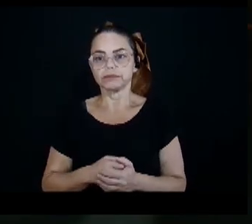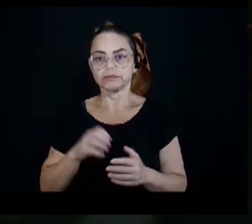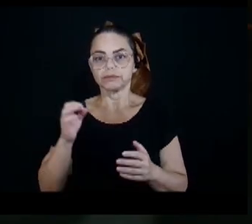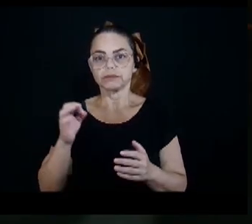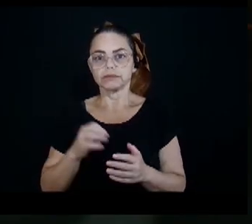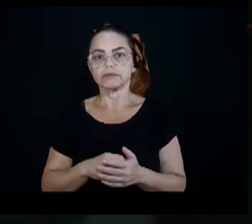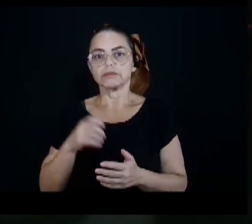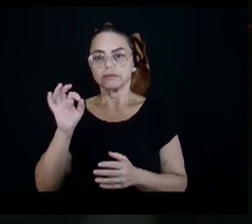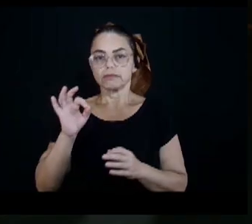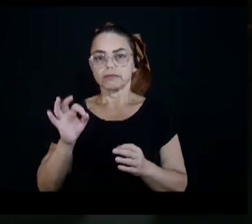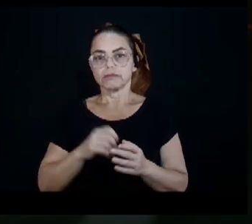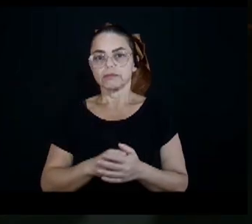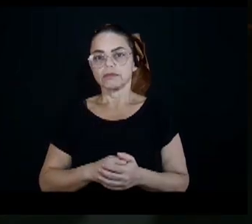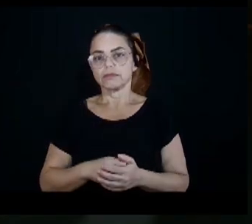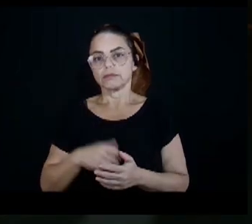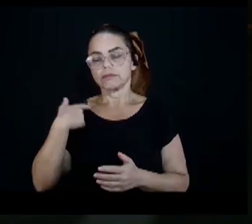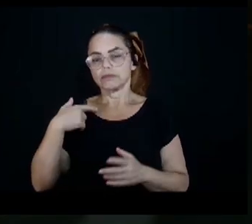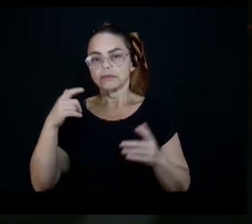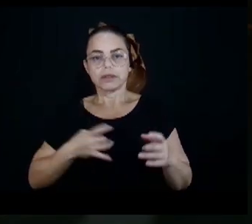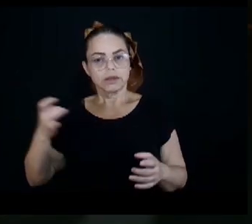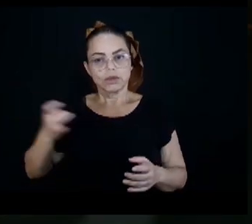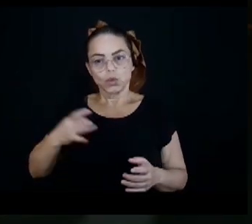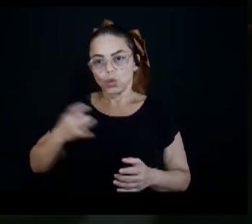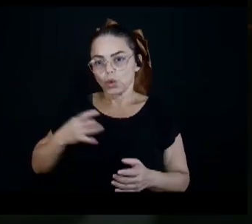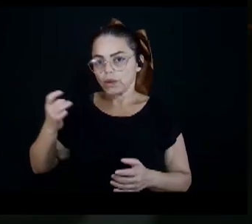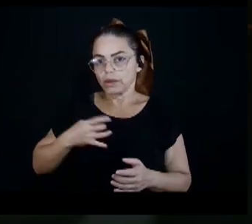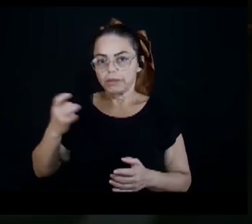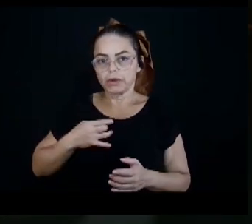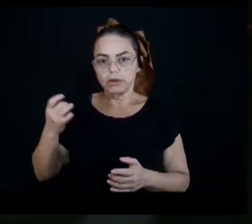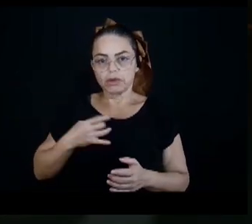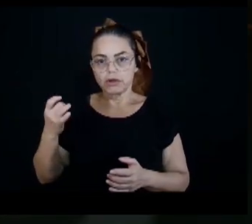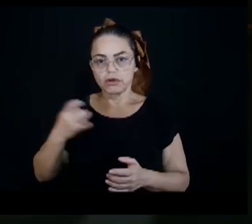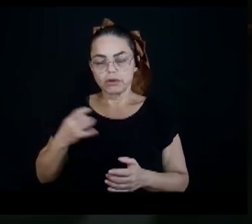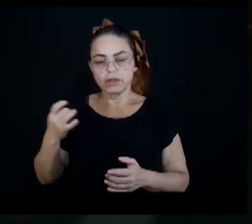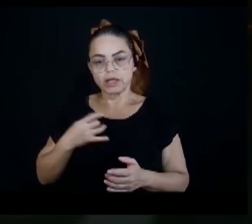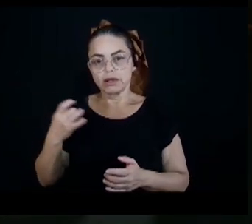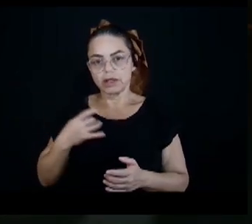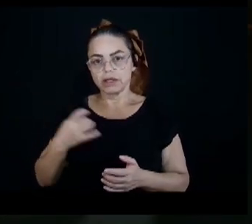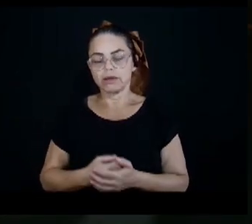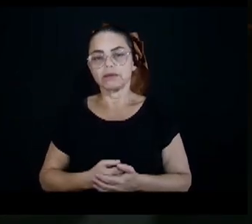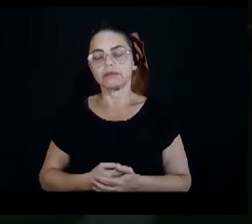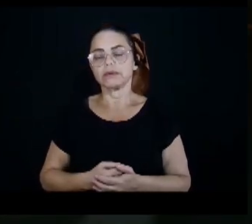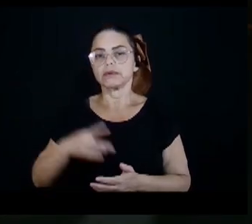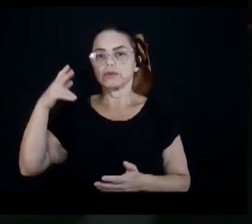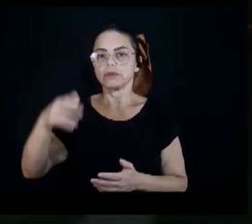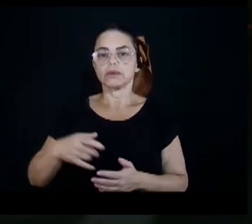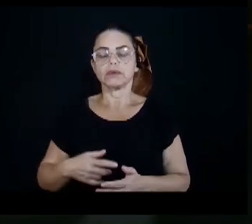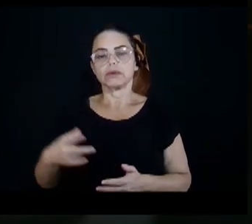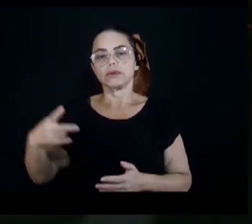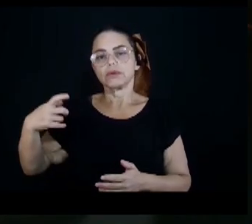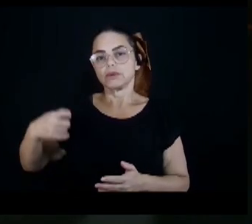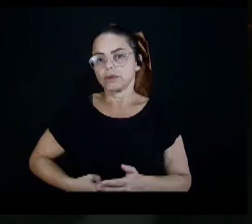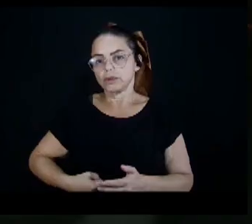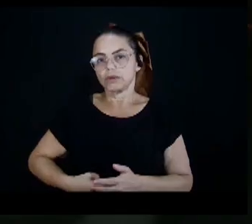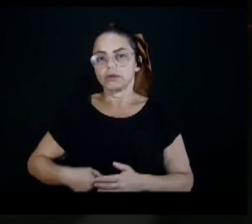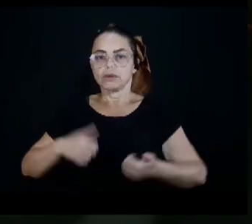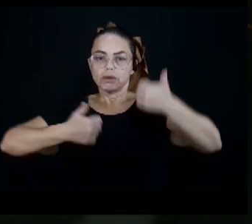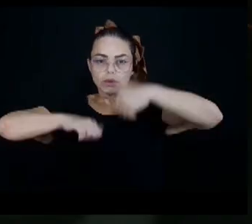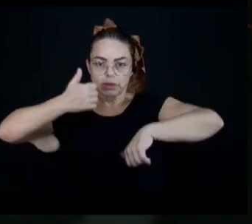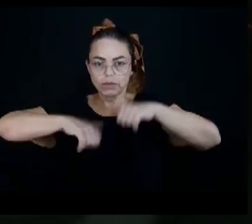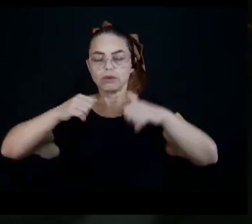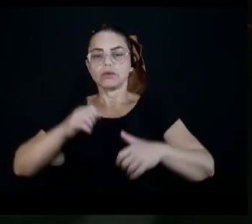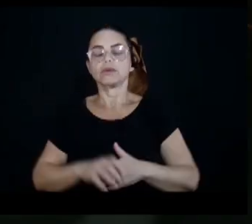o medo de interromper o medicamento. Na sua avaliação, ele está mais ligado à